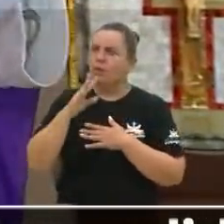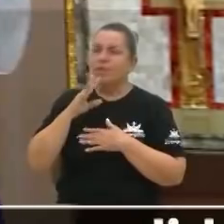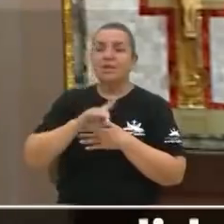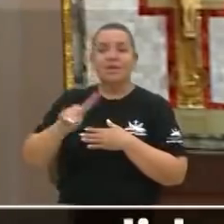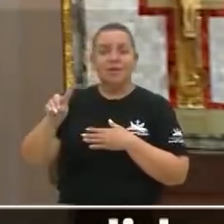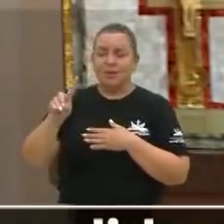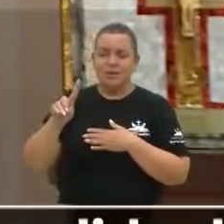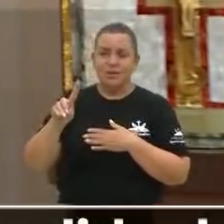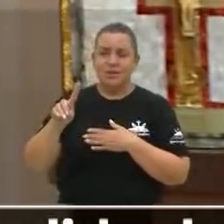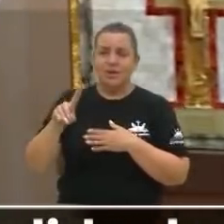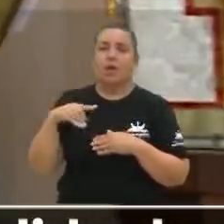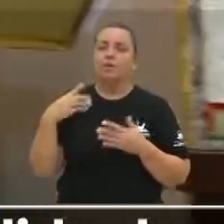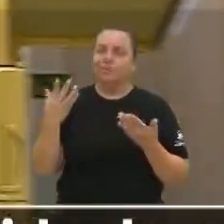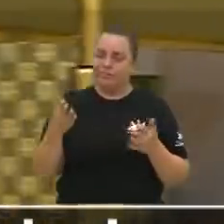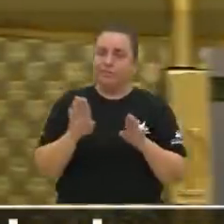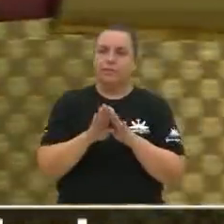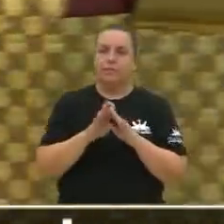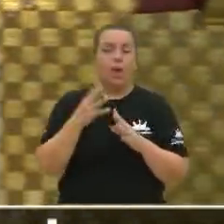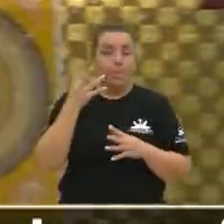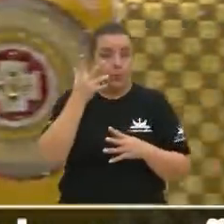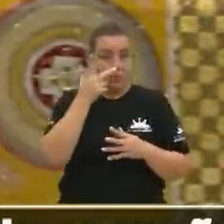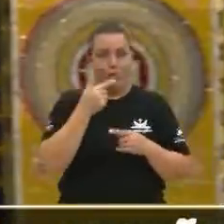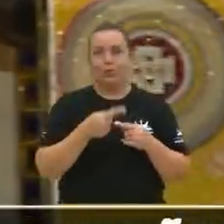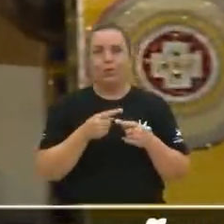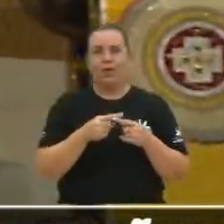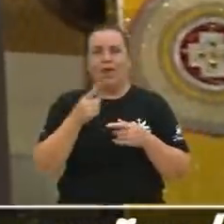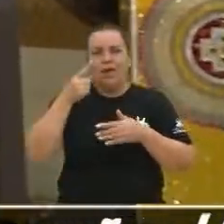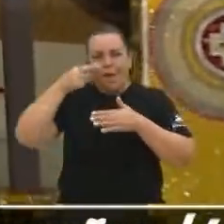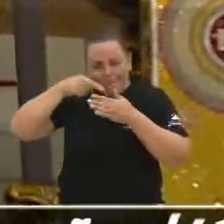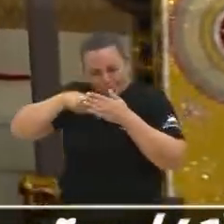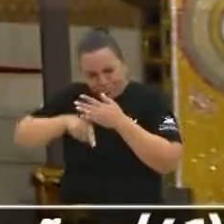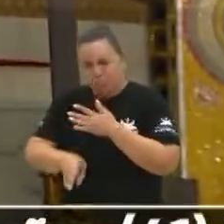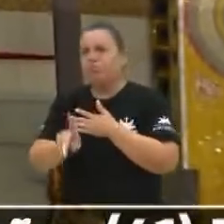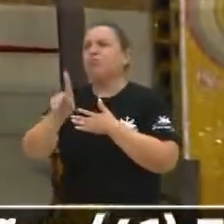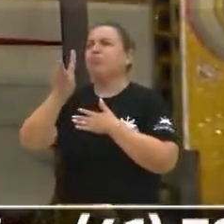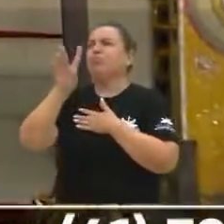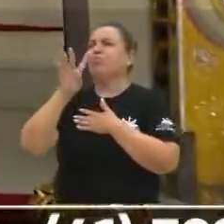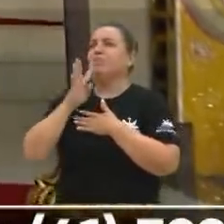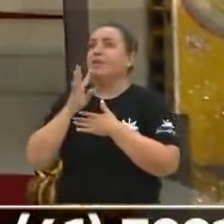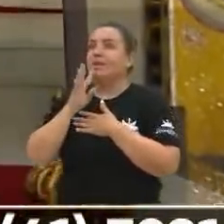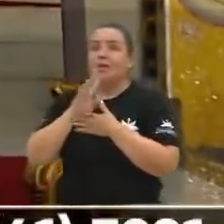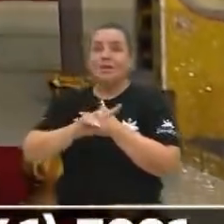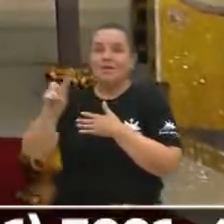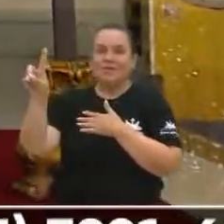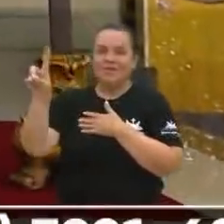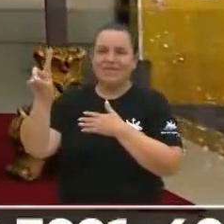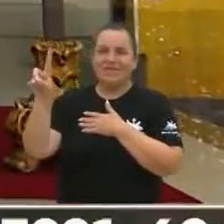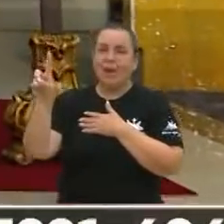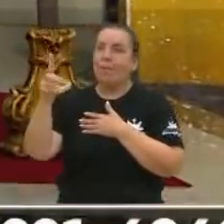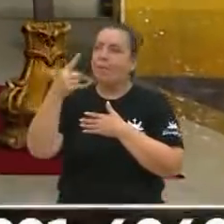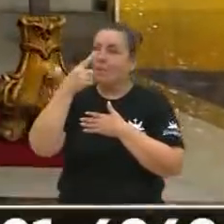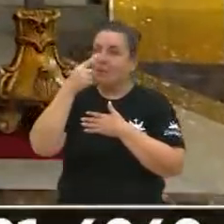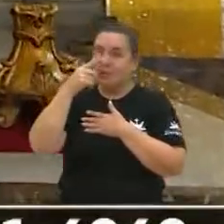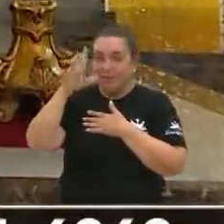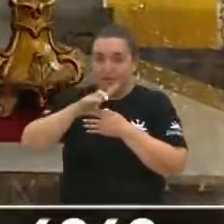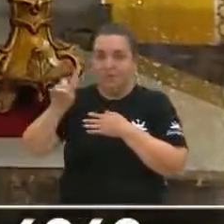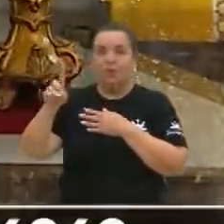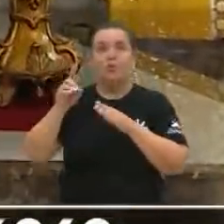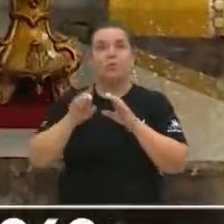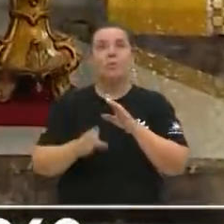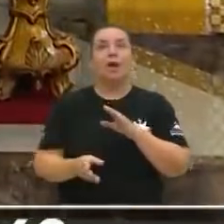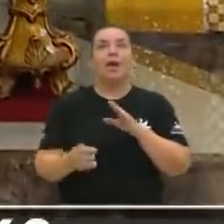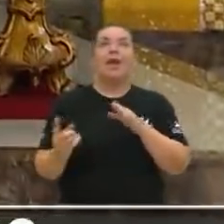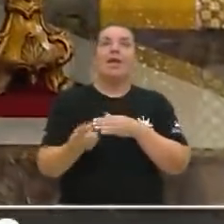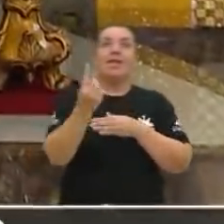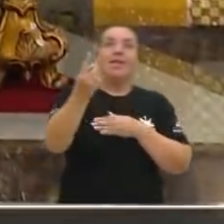e eu diria e é bonito Porque é um mergulhar em Deus é para ir ternidade